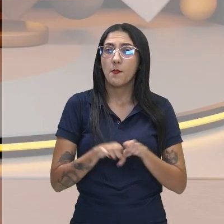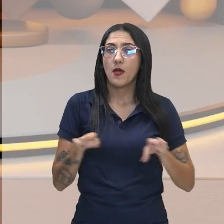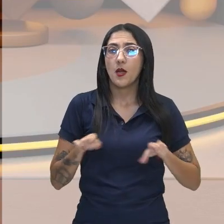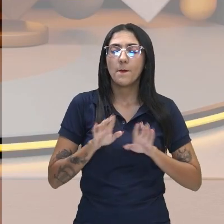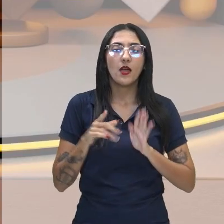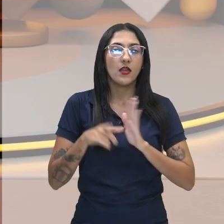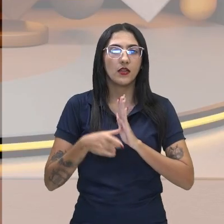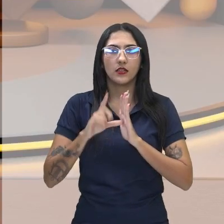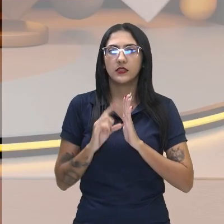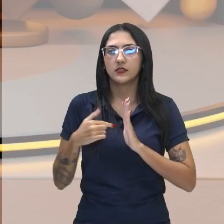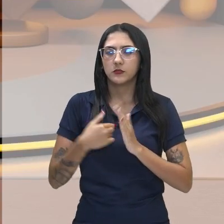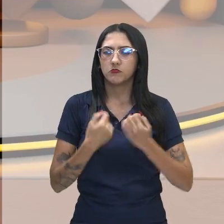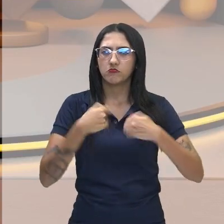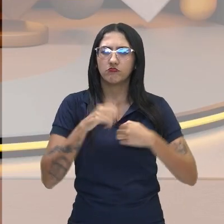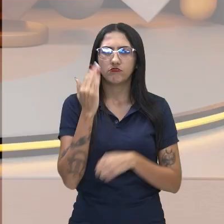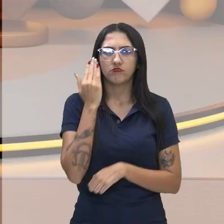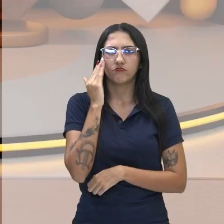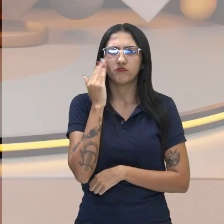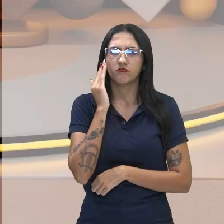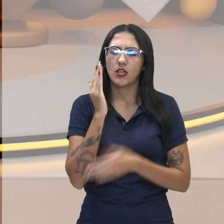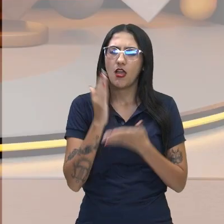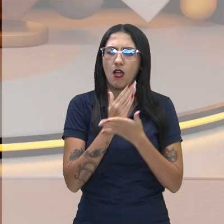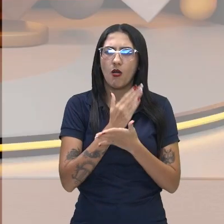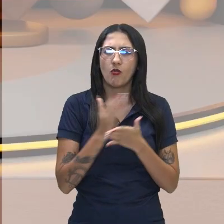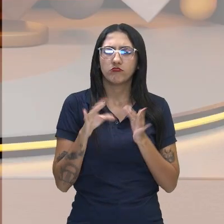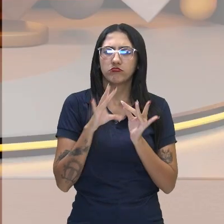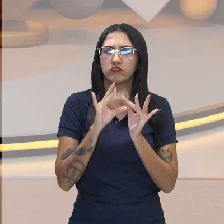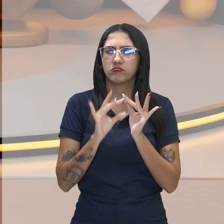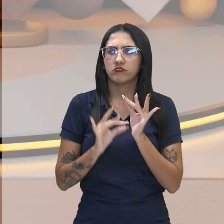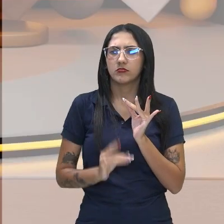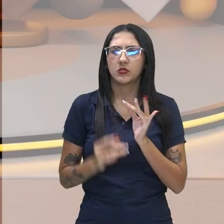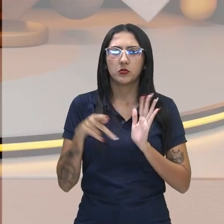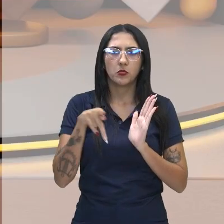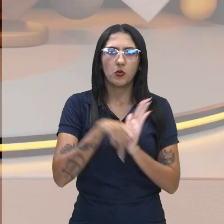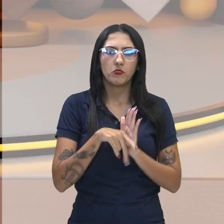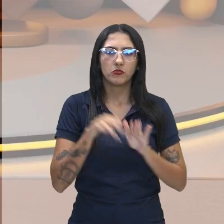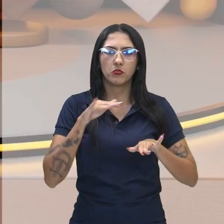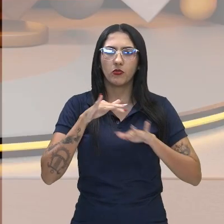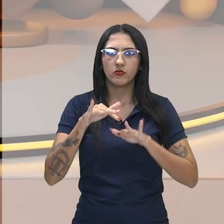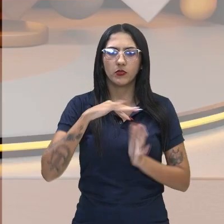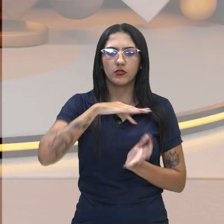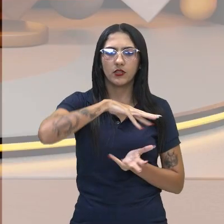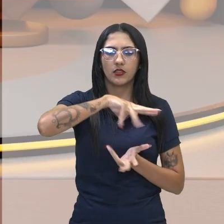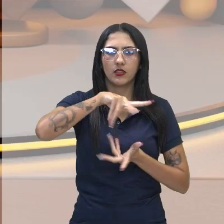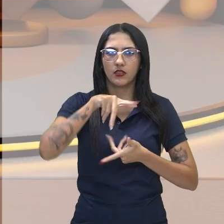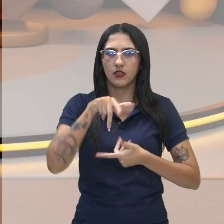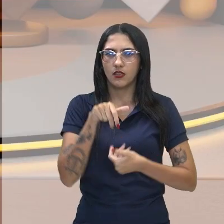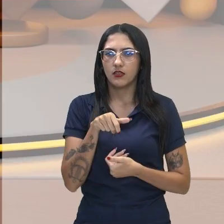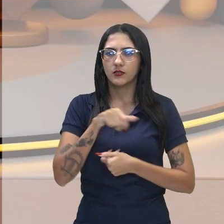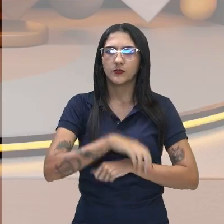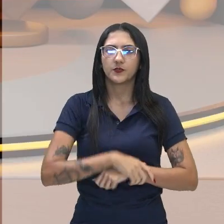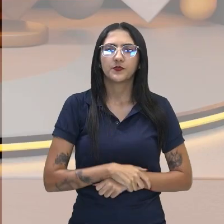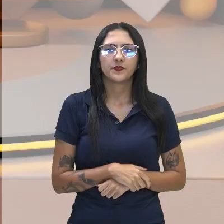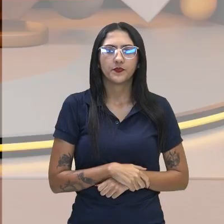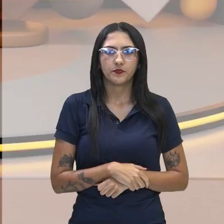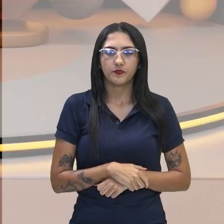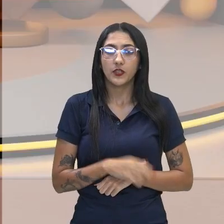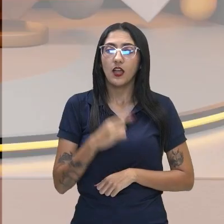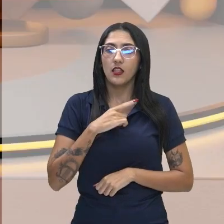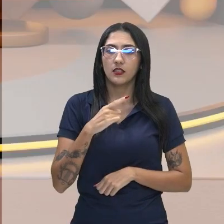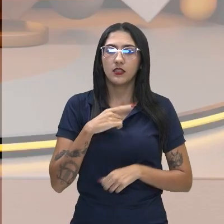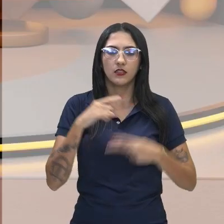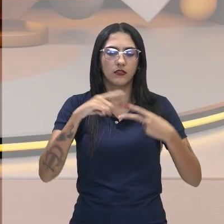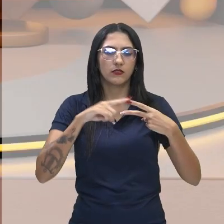nós precisamos entender alguns movimentos que a Terra ela vai realizar. Nós temos dois